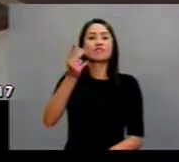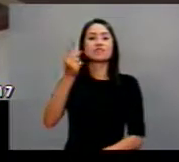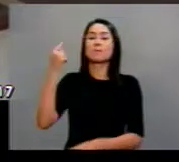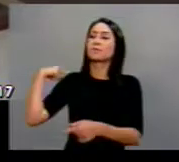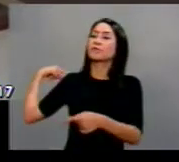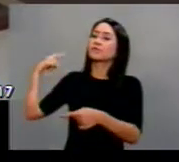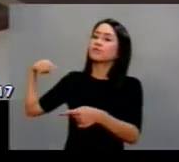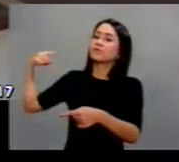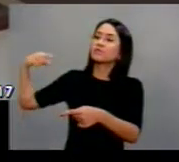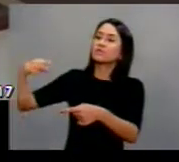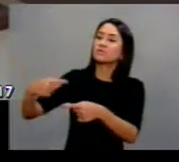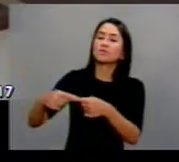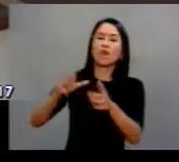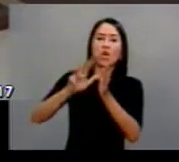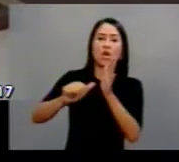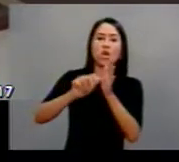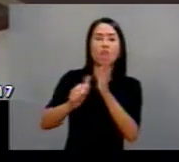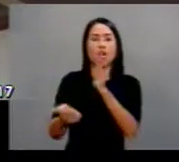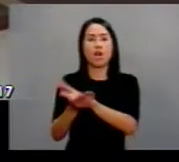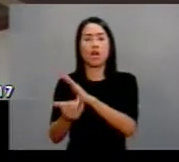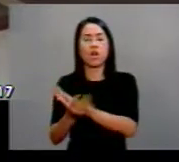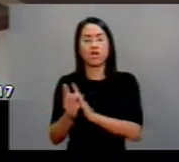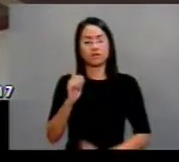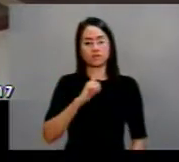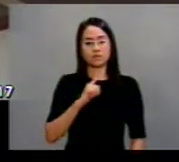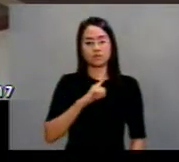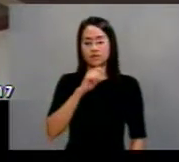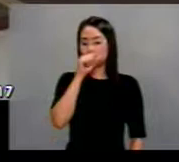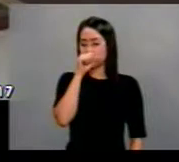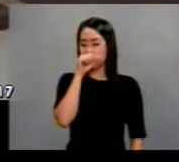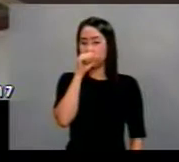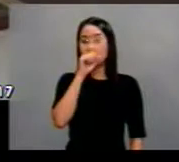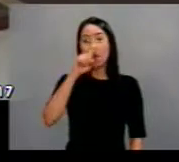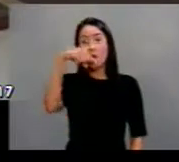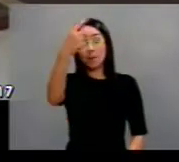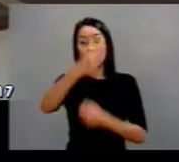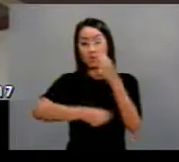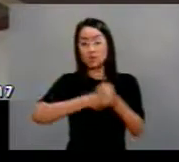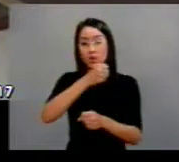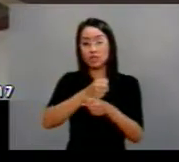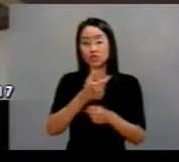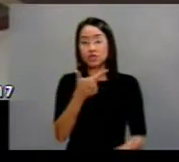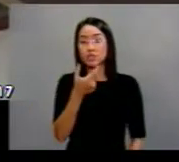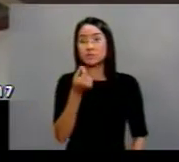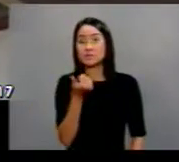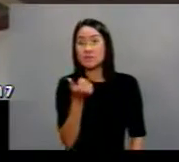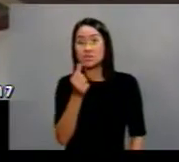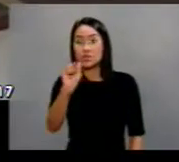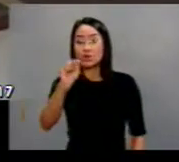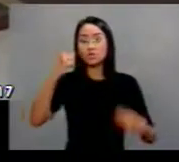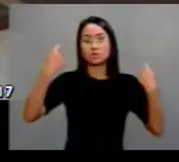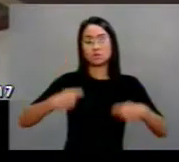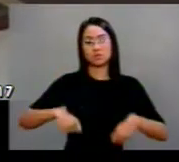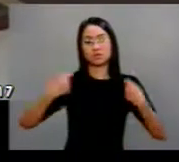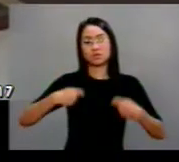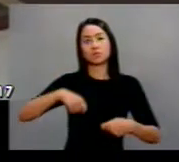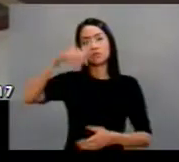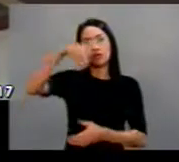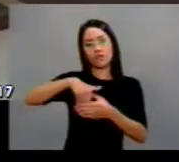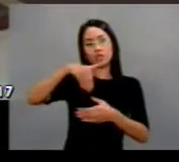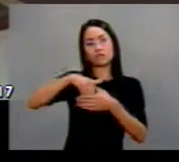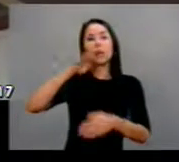ainda até 2018, nós não podemos deixar de acreditar na força